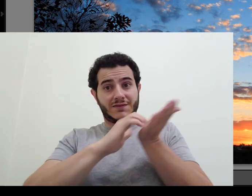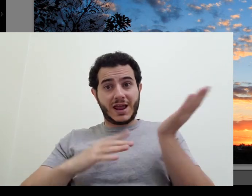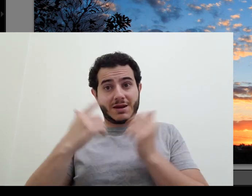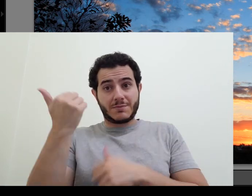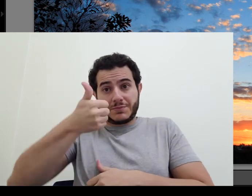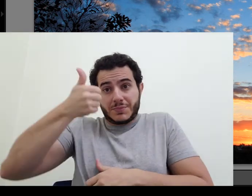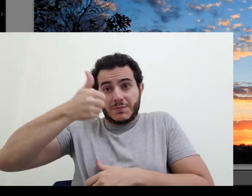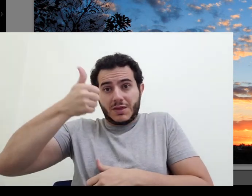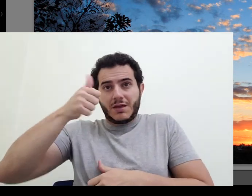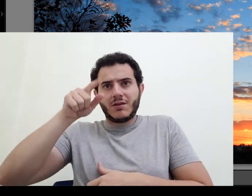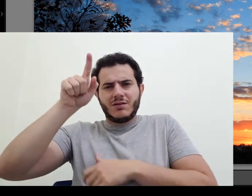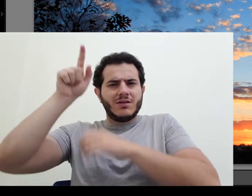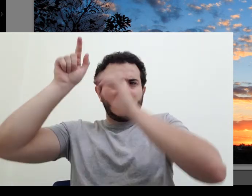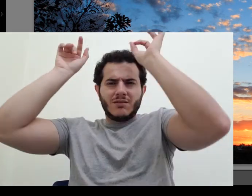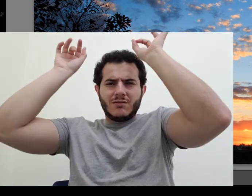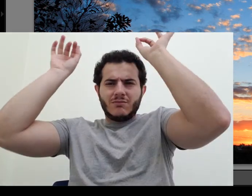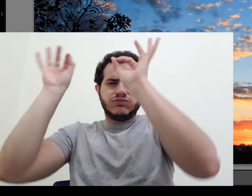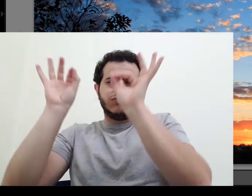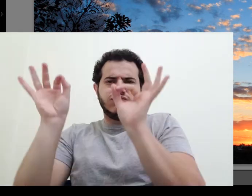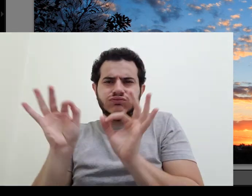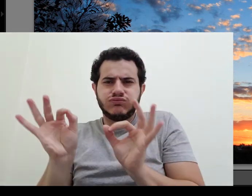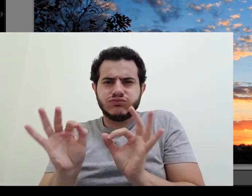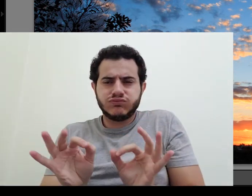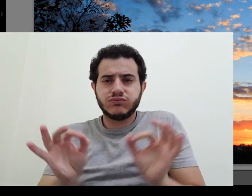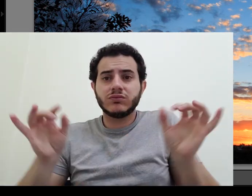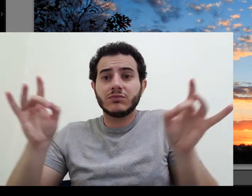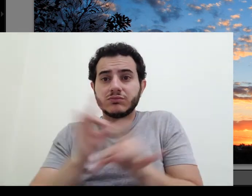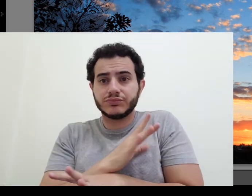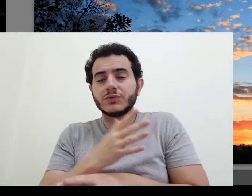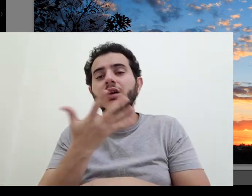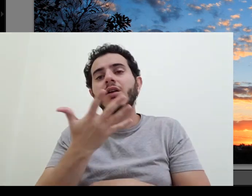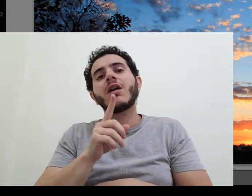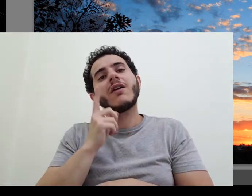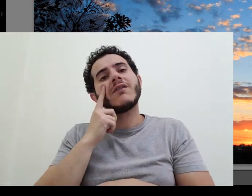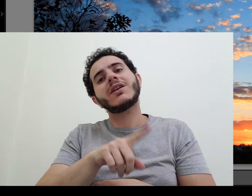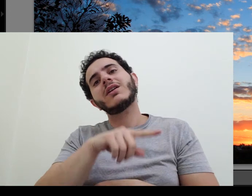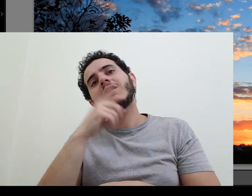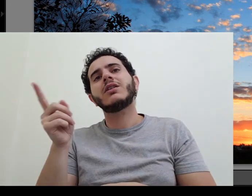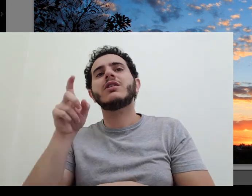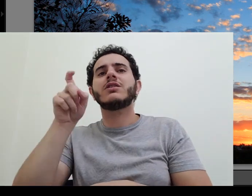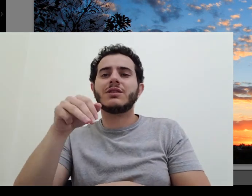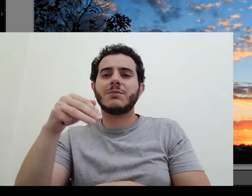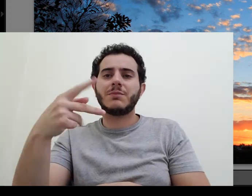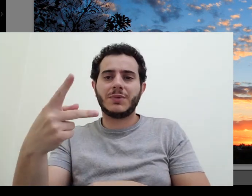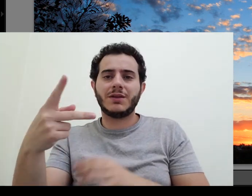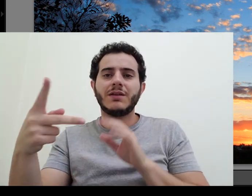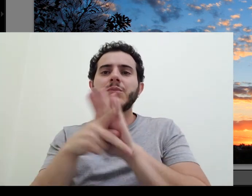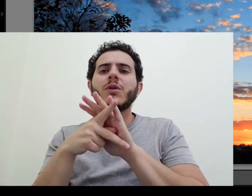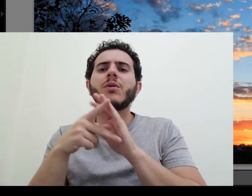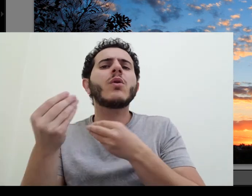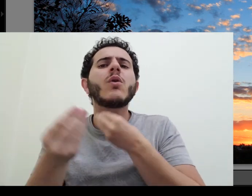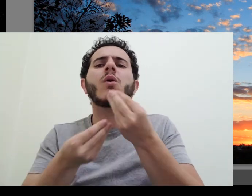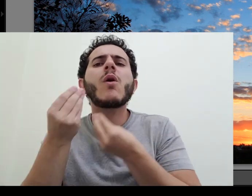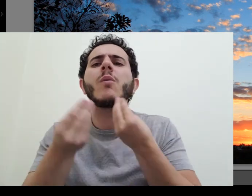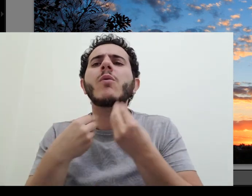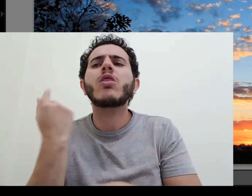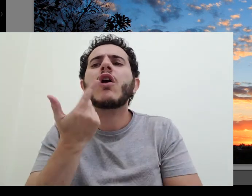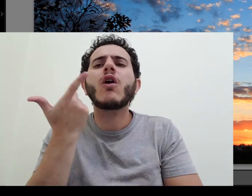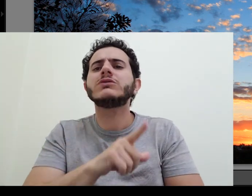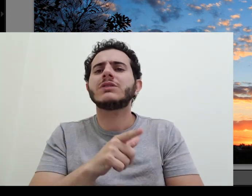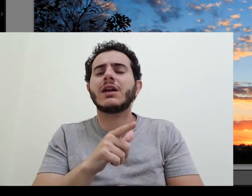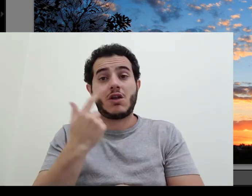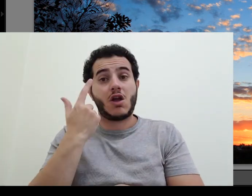funcionar o XMP. Então agora a gente entra na segunda parte do exercício. Depois que você fez os ajustes básicos, vamos visualizar esse